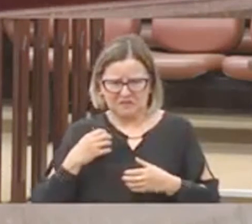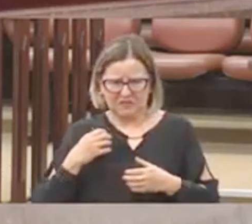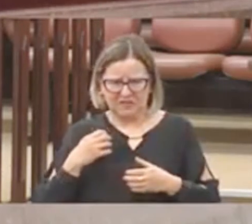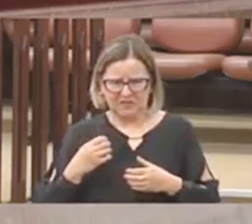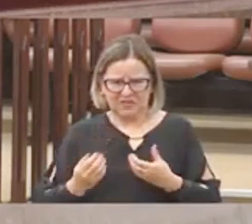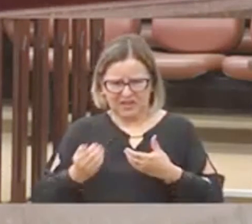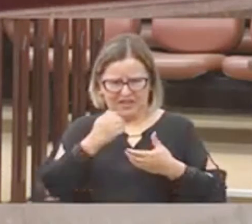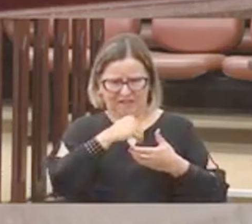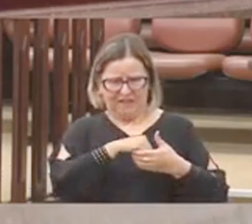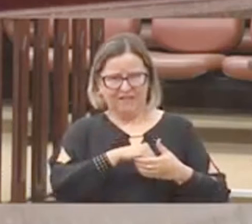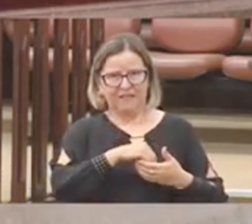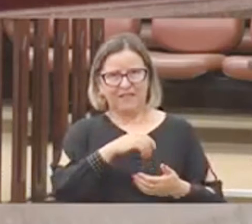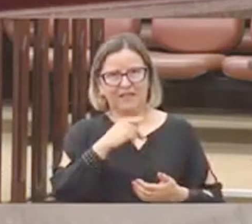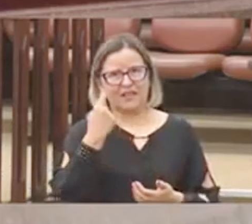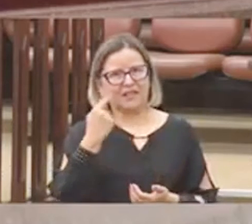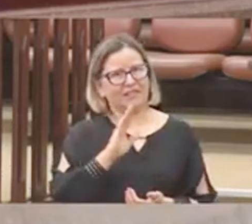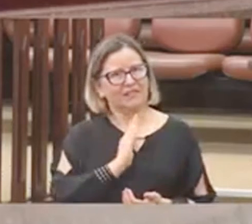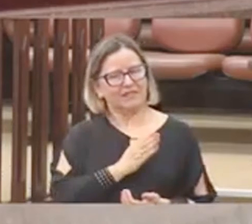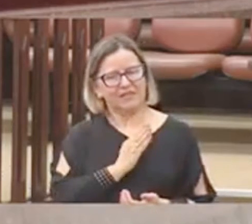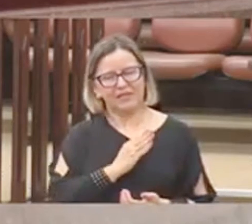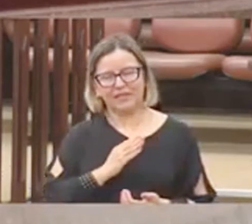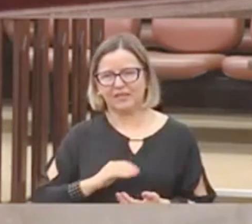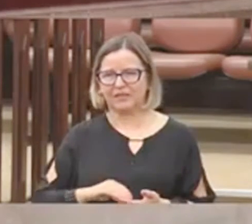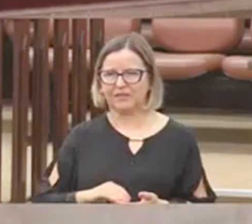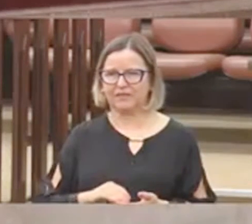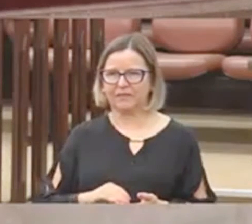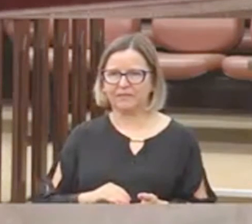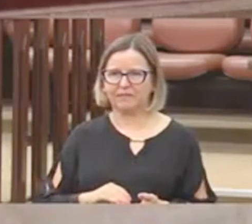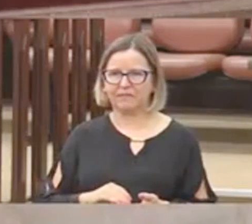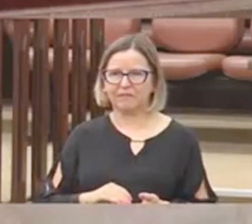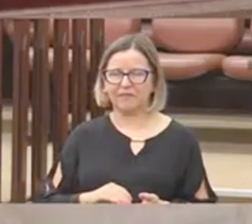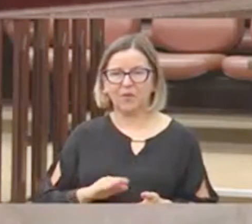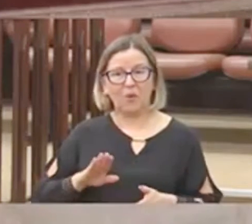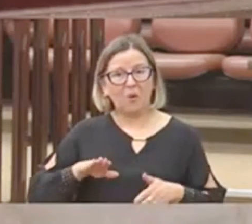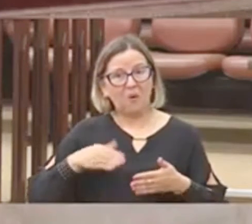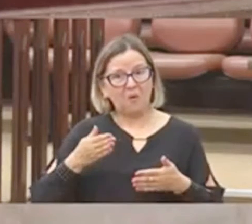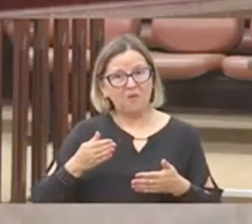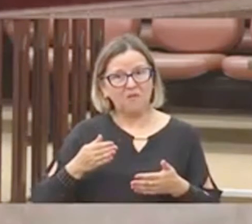você, ou qualquer outra crise.